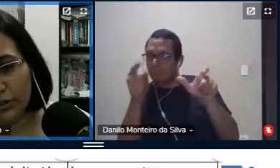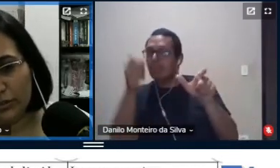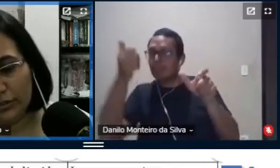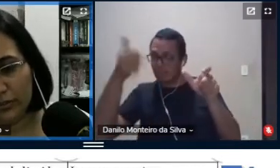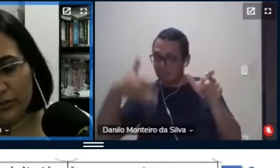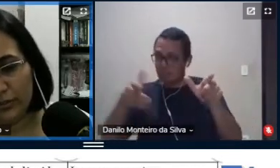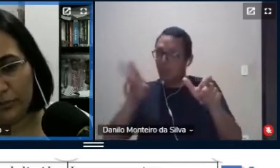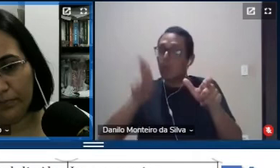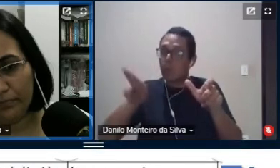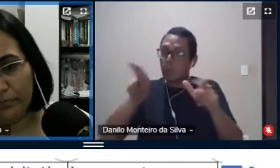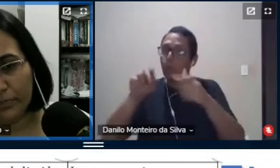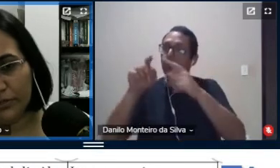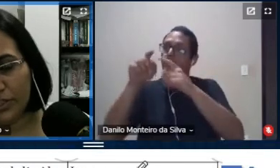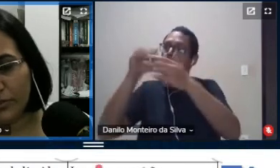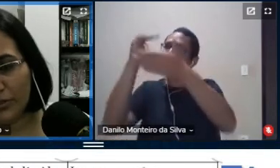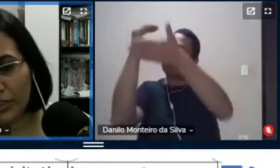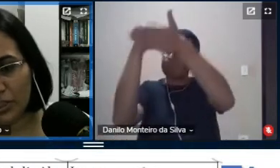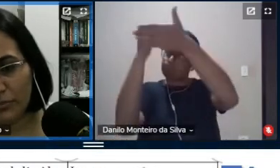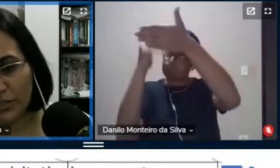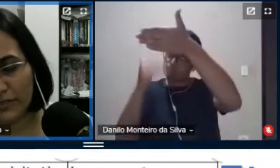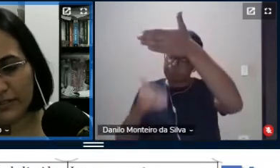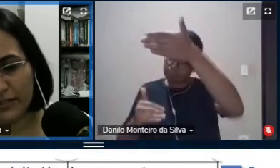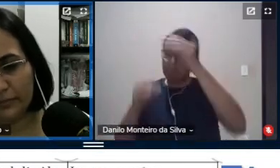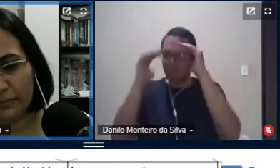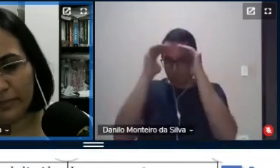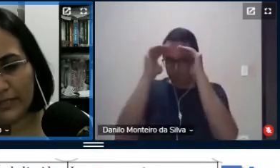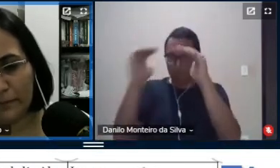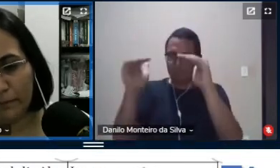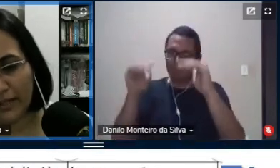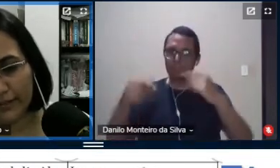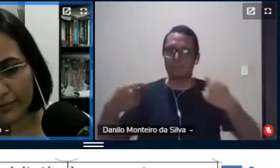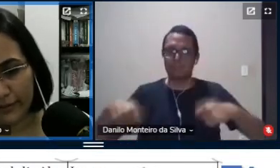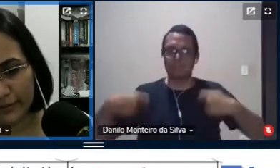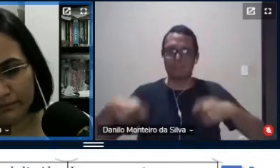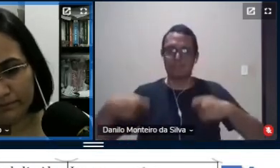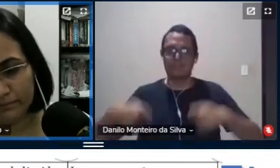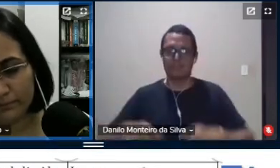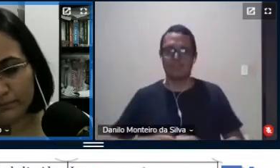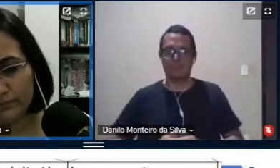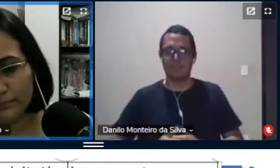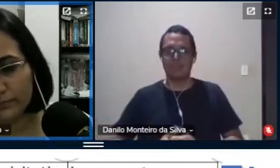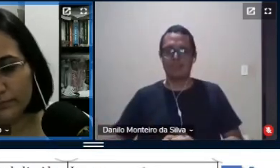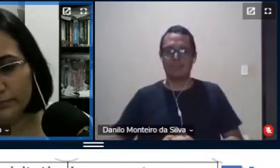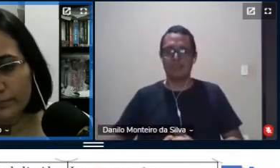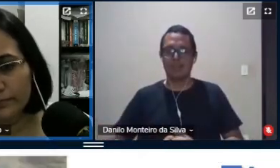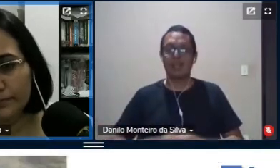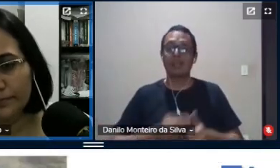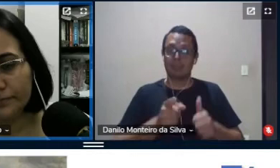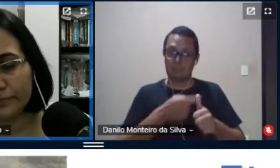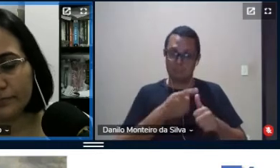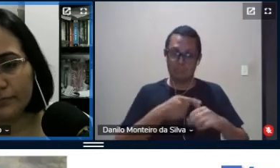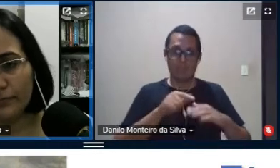Então, todos esses são procedimentos que a gente pode fazer para limpar essa trinca.